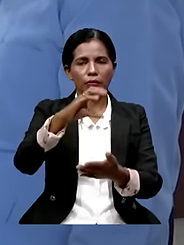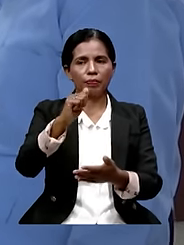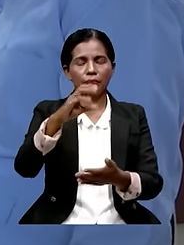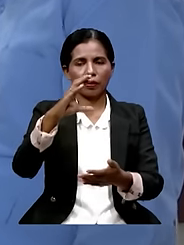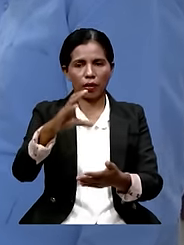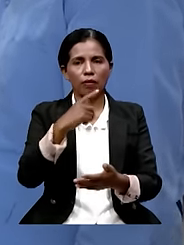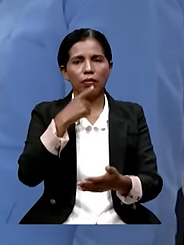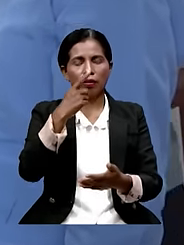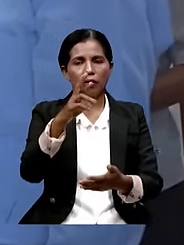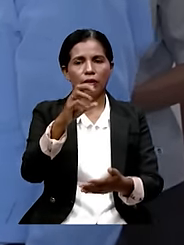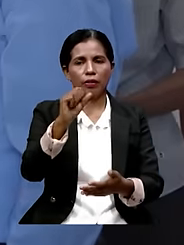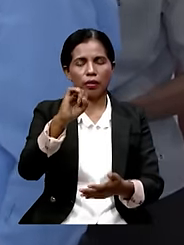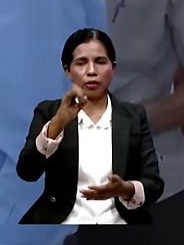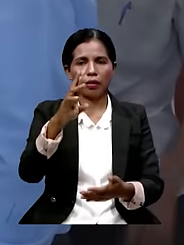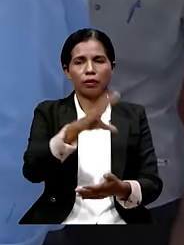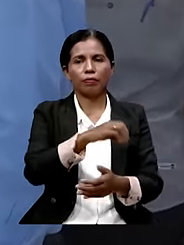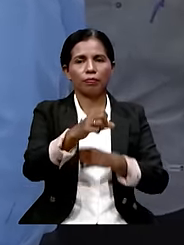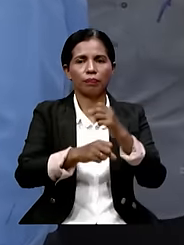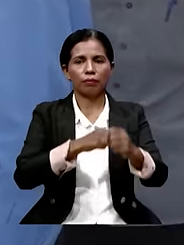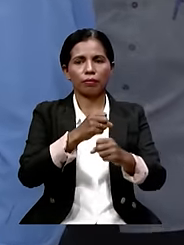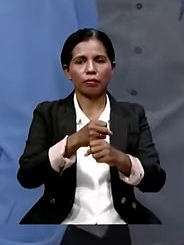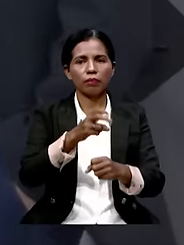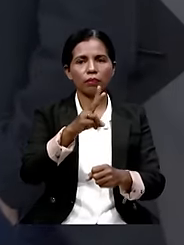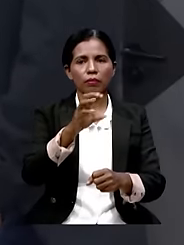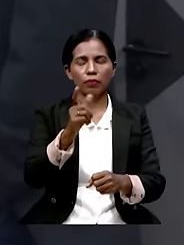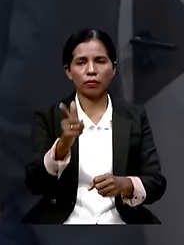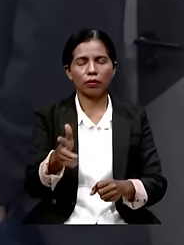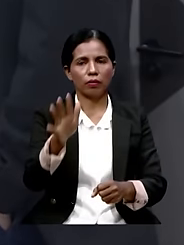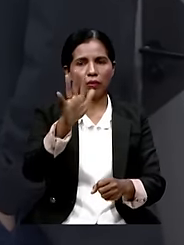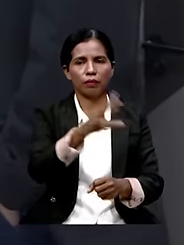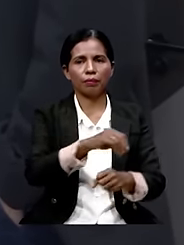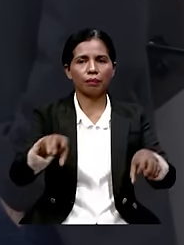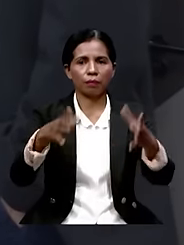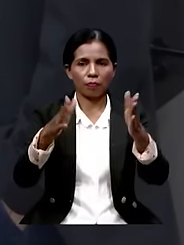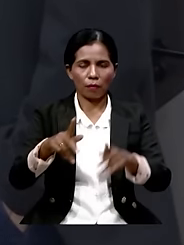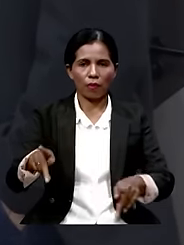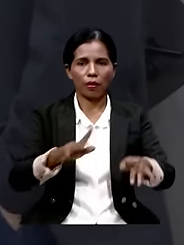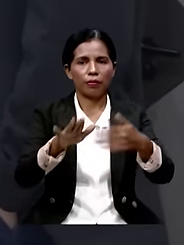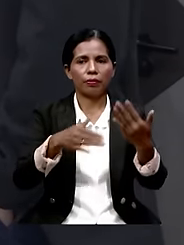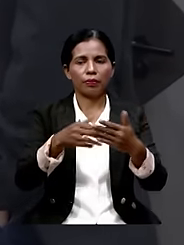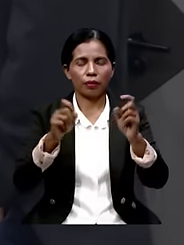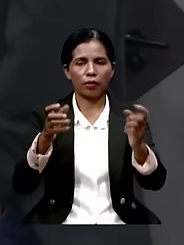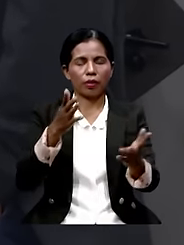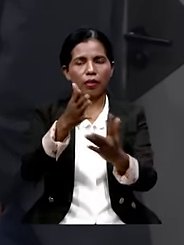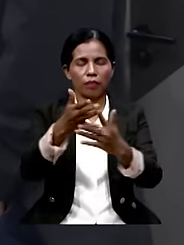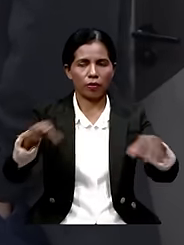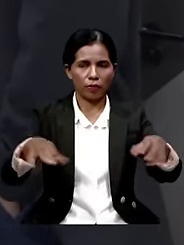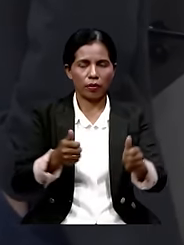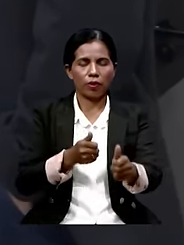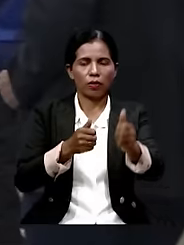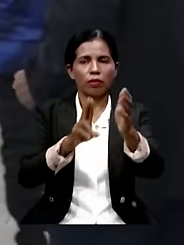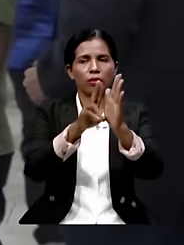Rosário Salsinha Araújo Hatete e hatin rihun rua Ruanulo Recin Lima, funcionário público roto tem que tamo serviço tiro horas